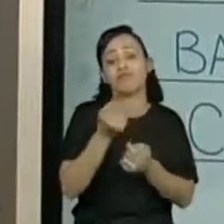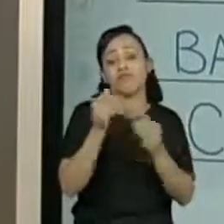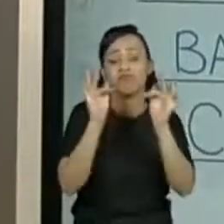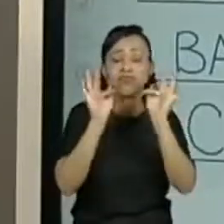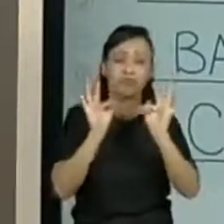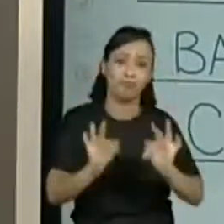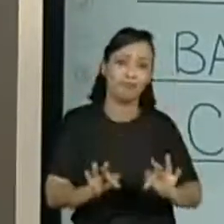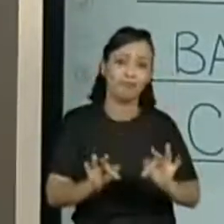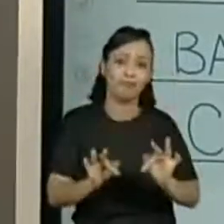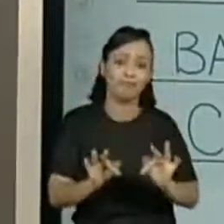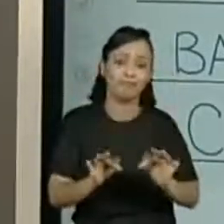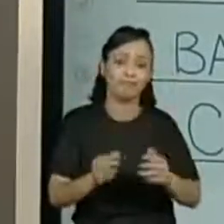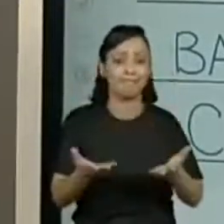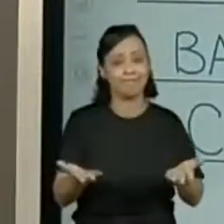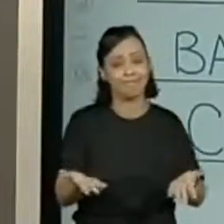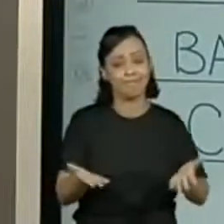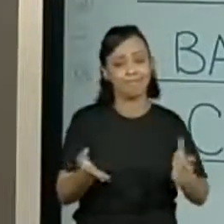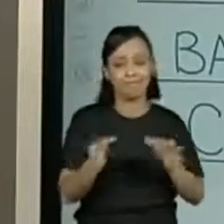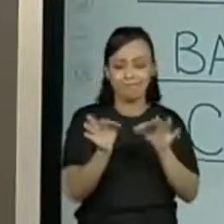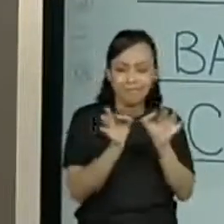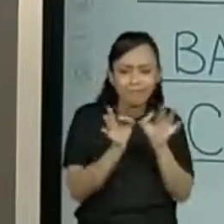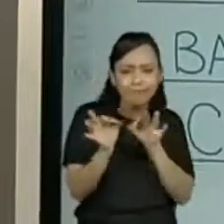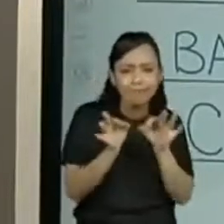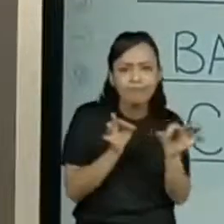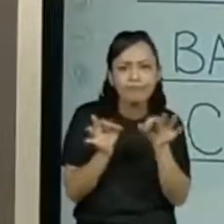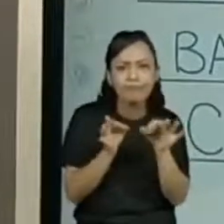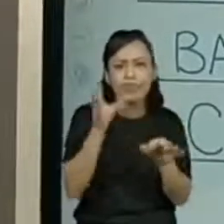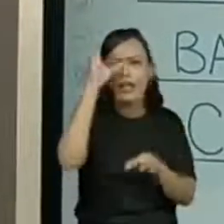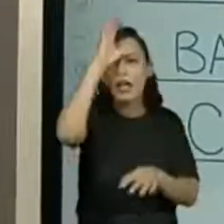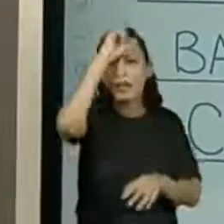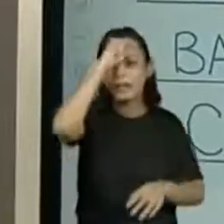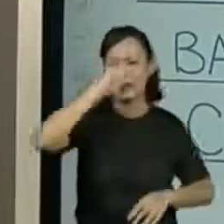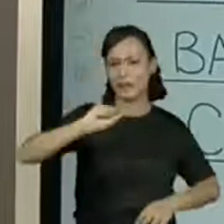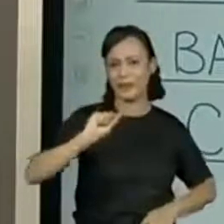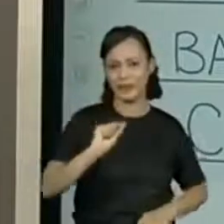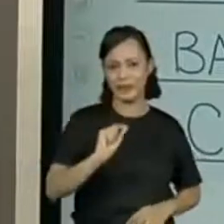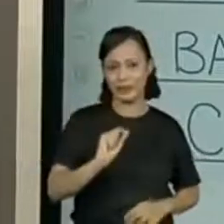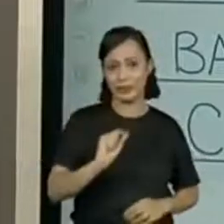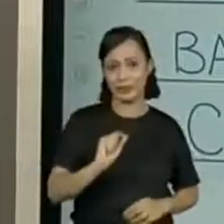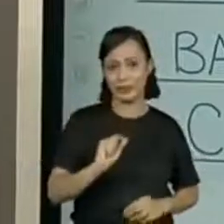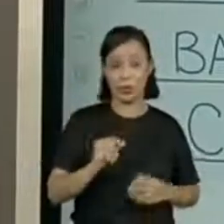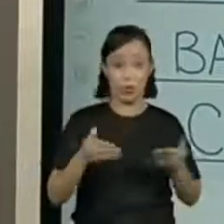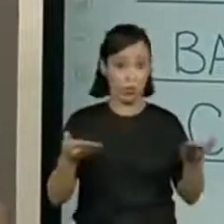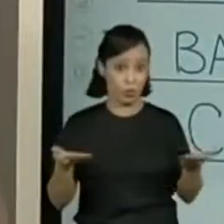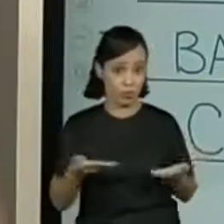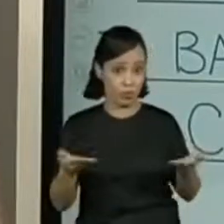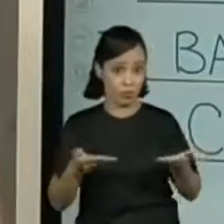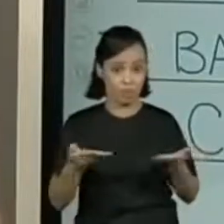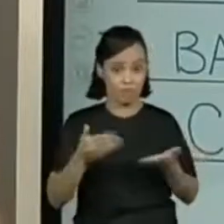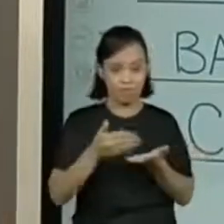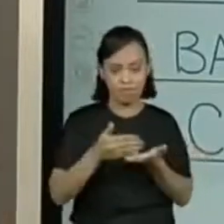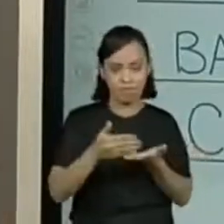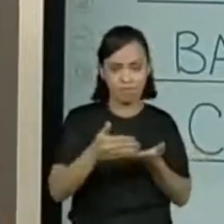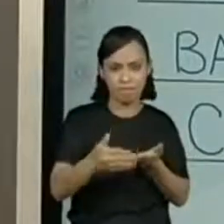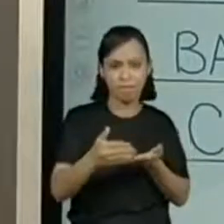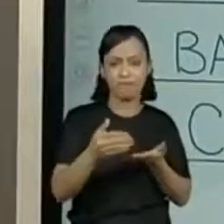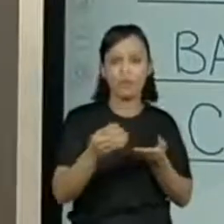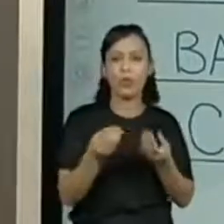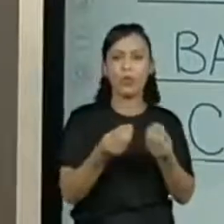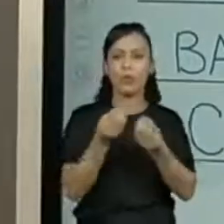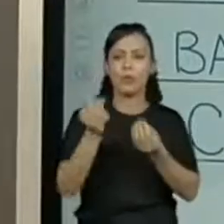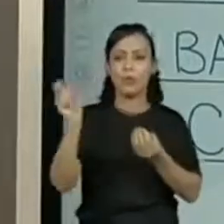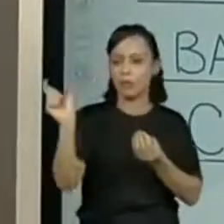tudo que a gente está fazendo tudo bem então assim nós estamos com essa sequência né de